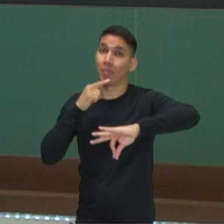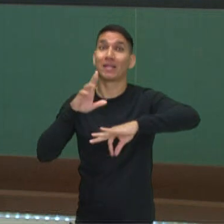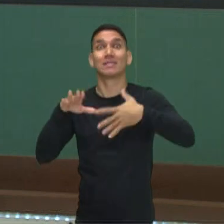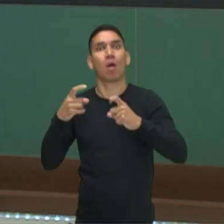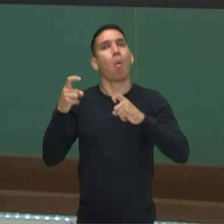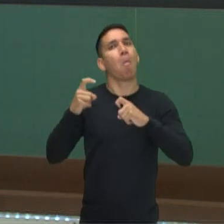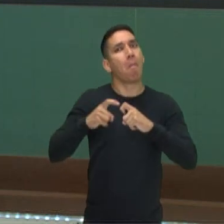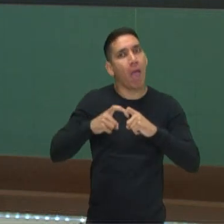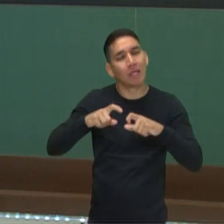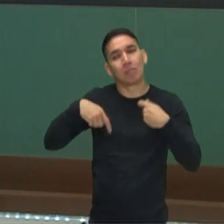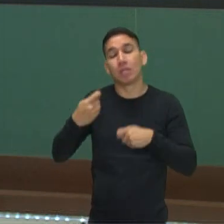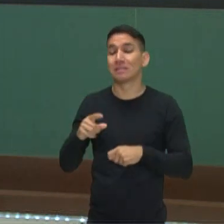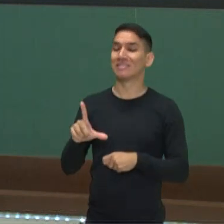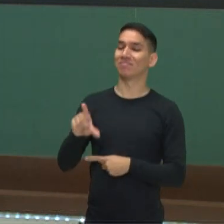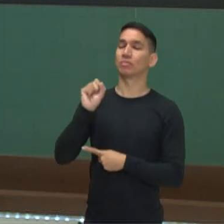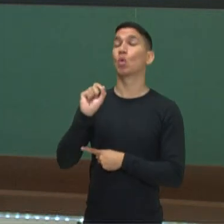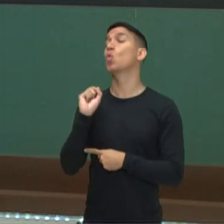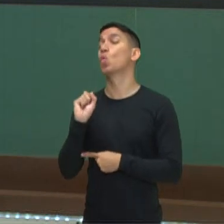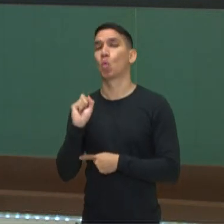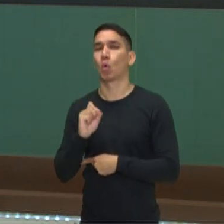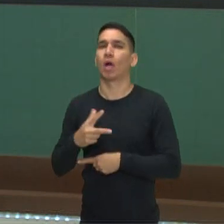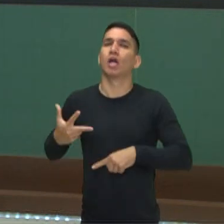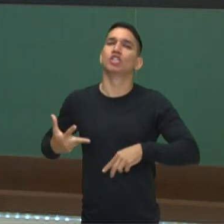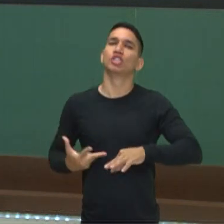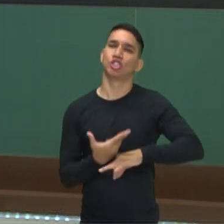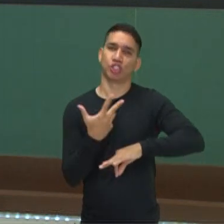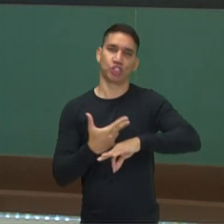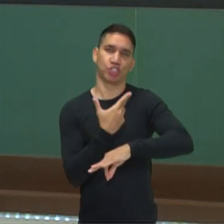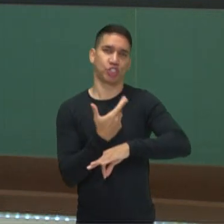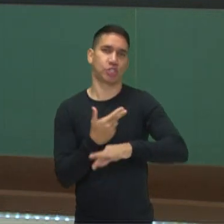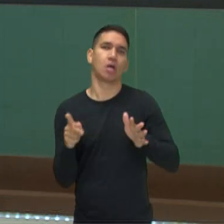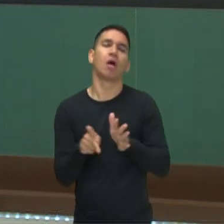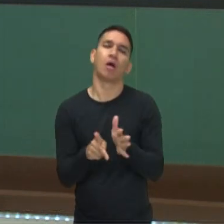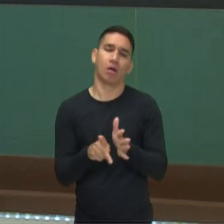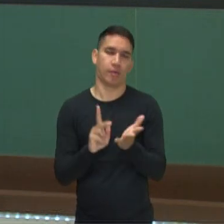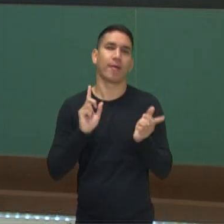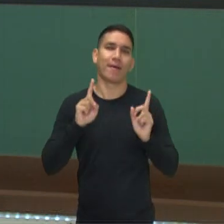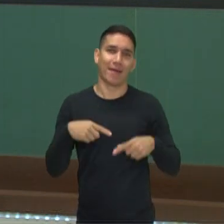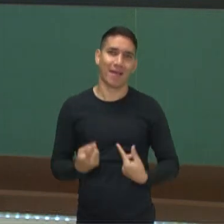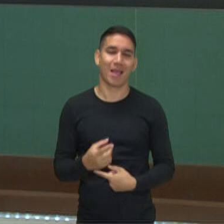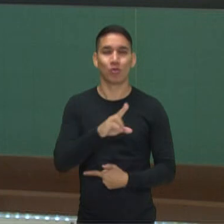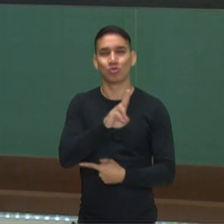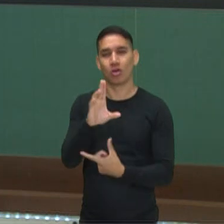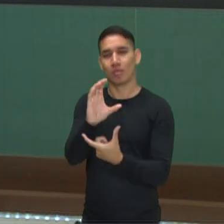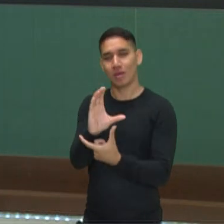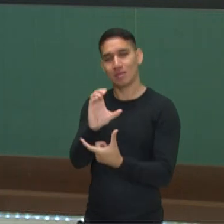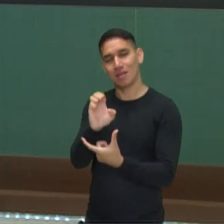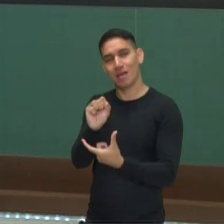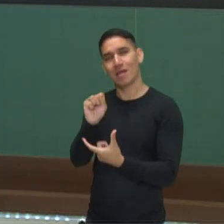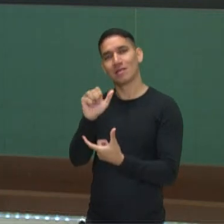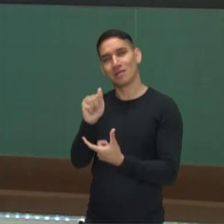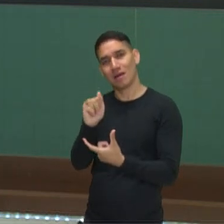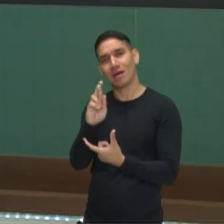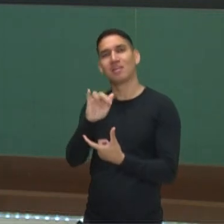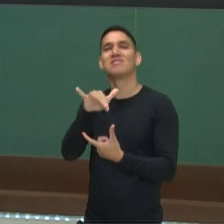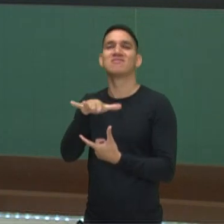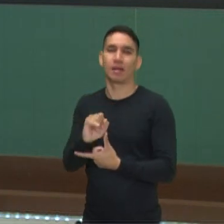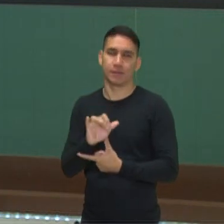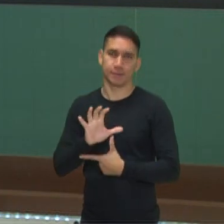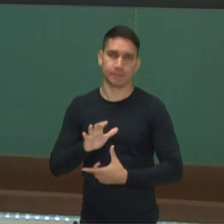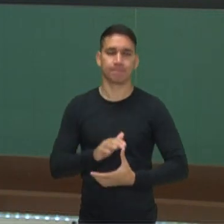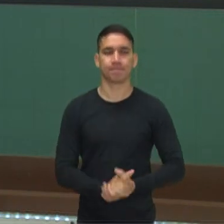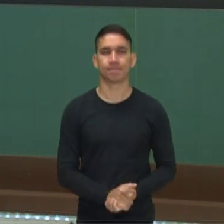terão que optar pelo parto cirúrgico, conhecido aí, né, como cesárea ou cesariana.